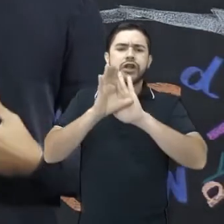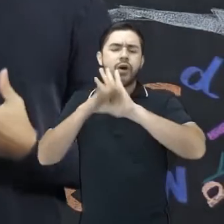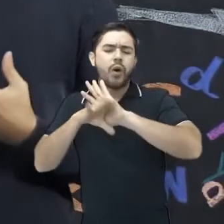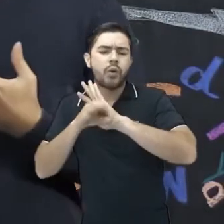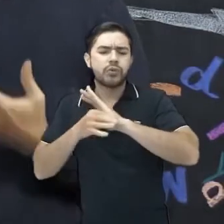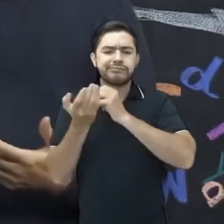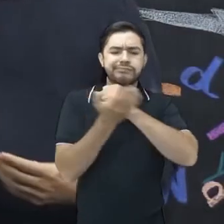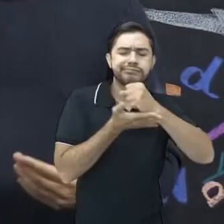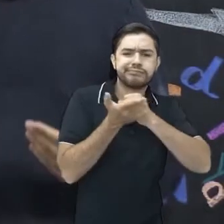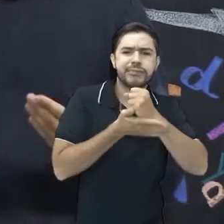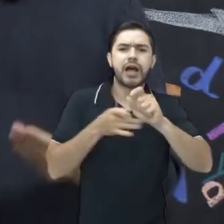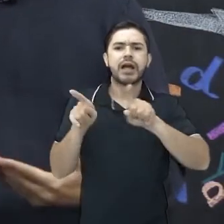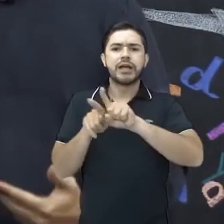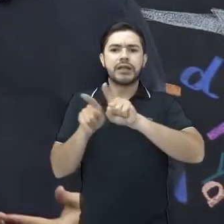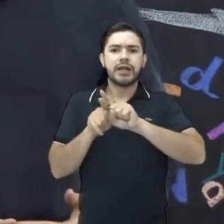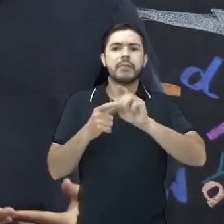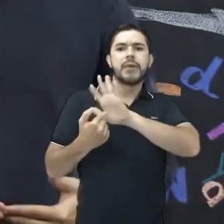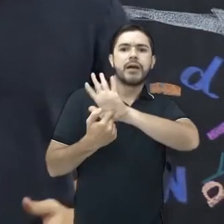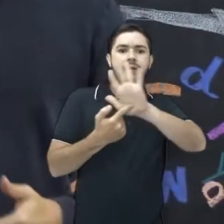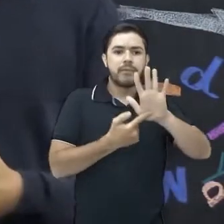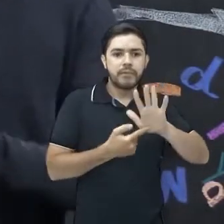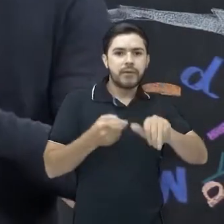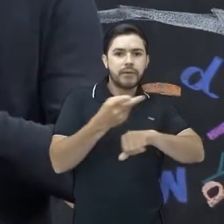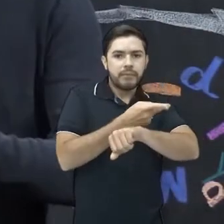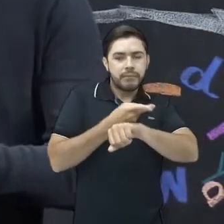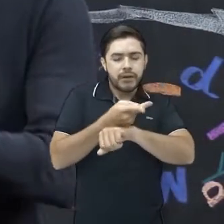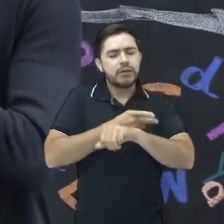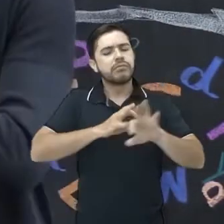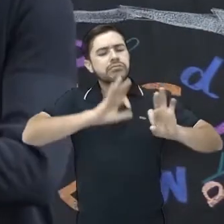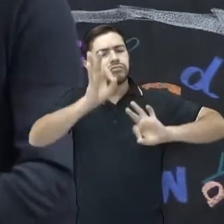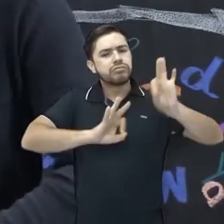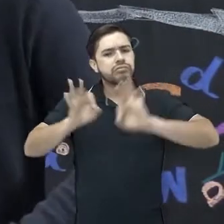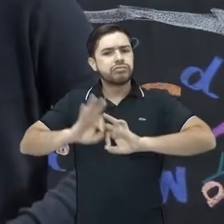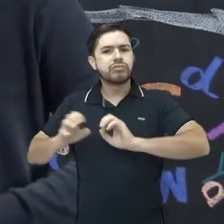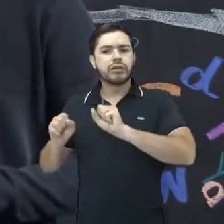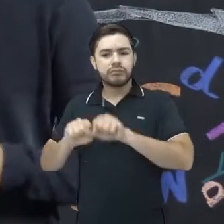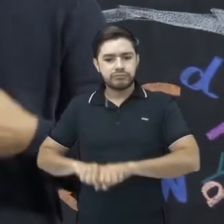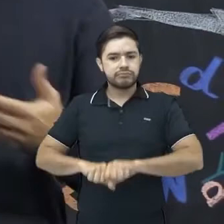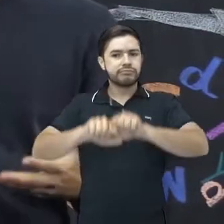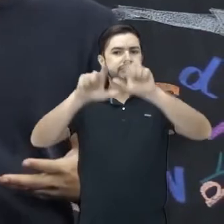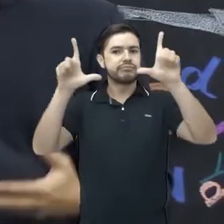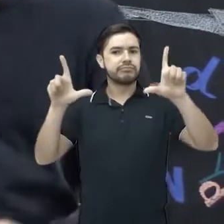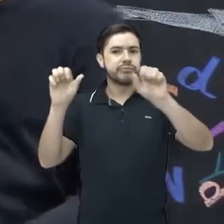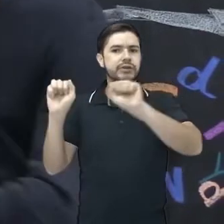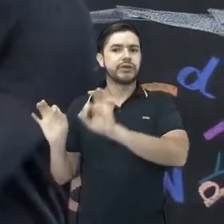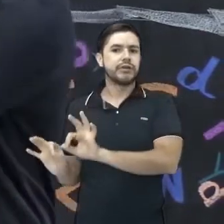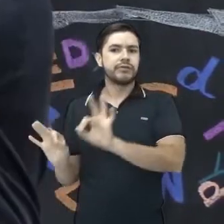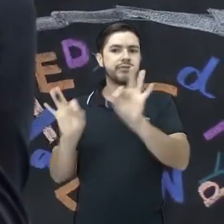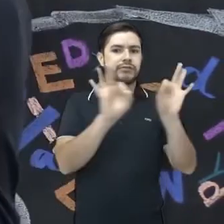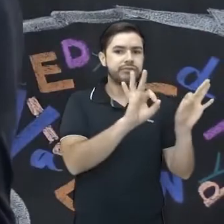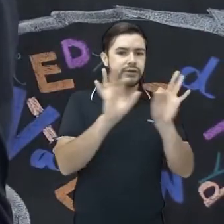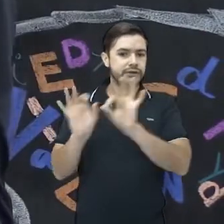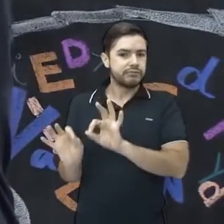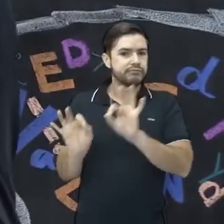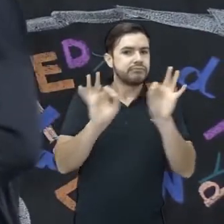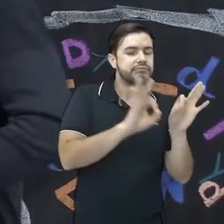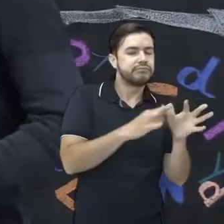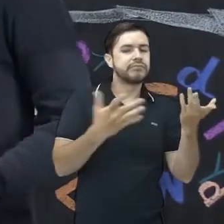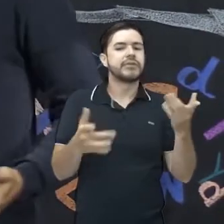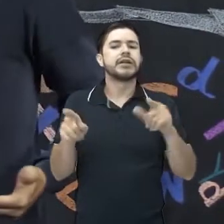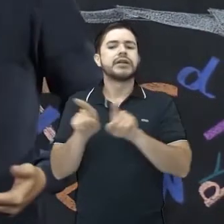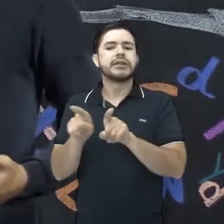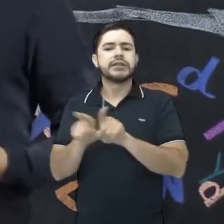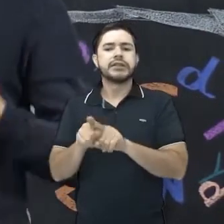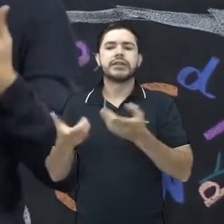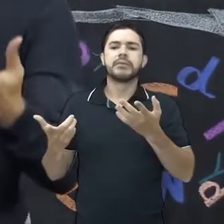preparar recursos visuais que auxiliem nessa exposição, tais como uma apresentação em slides, um cartaz, um quadro com